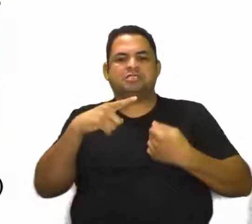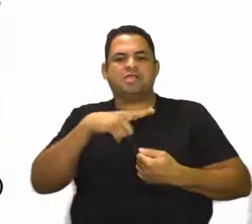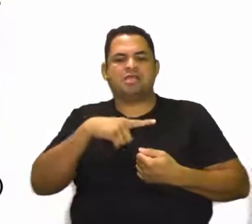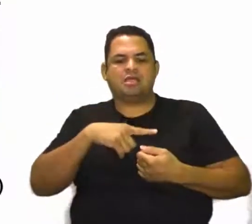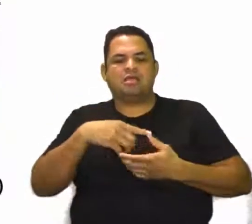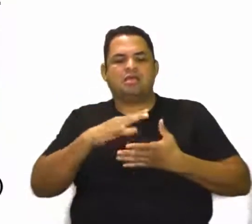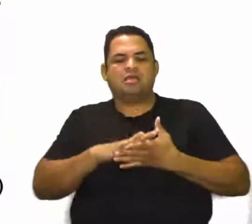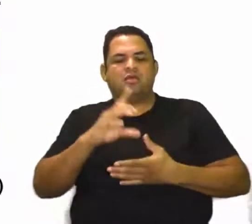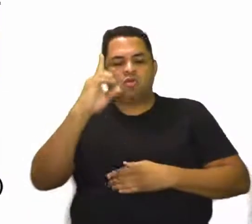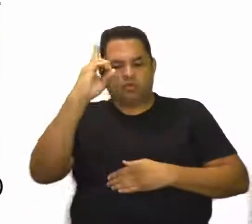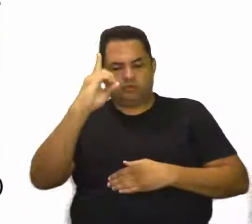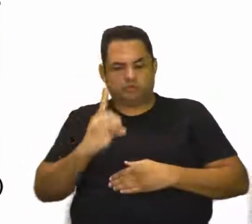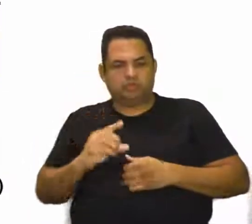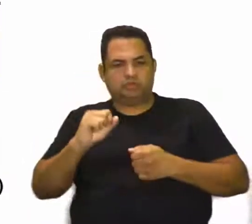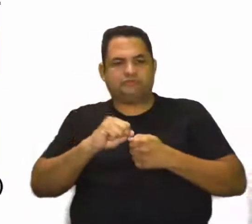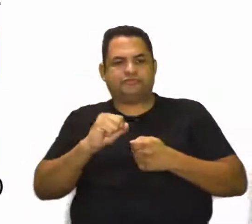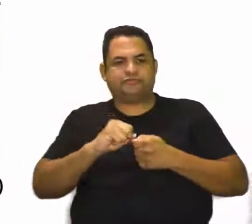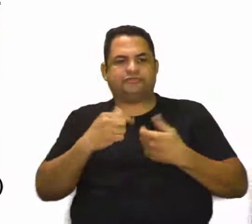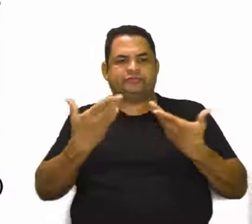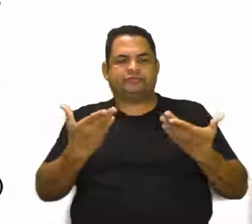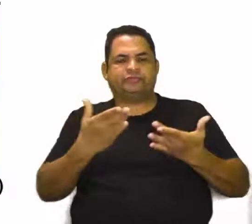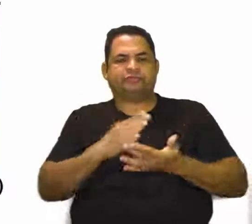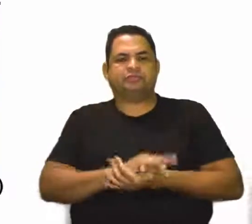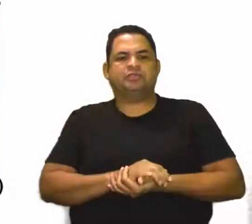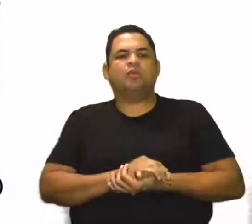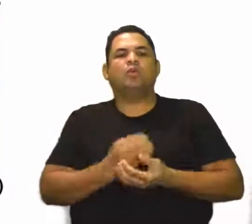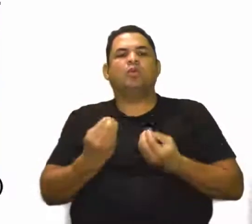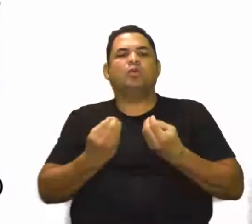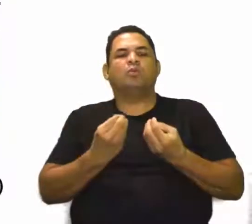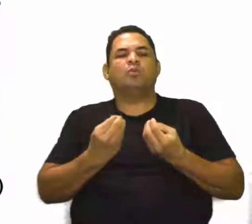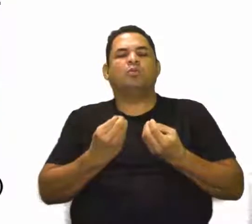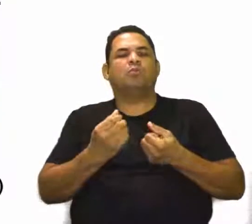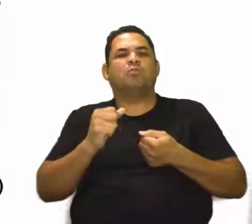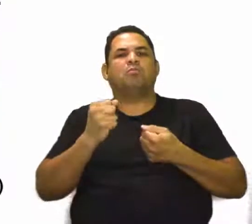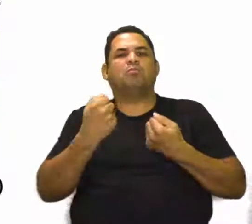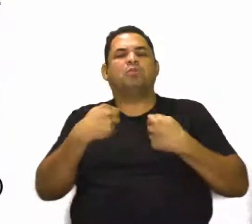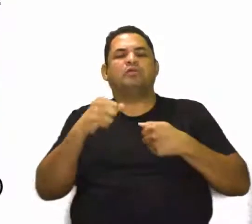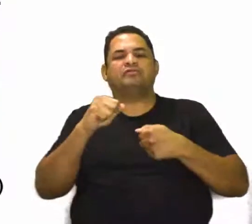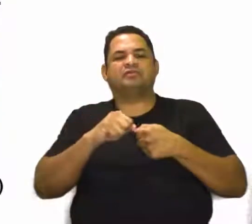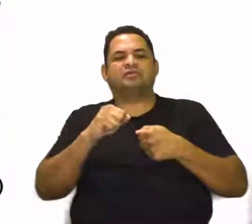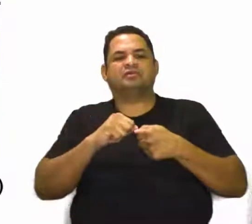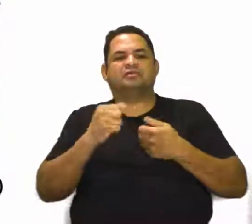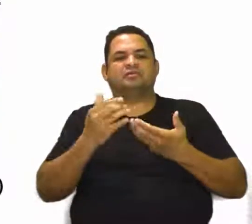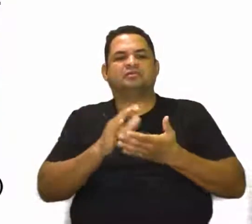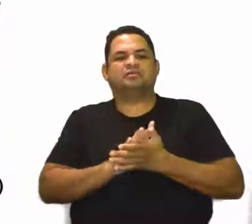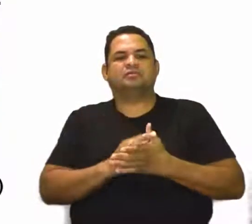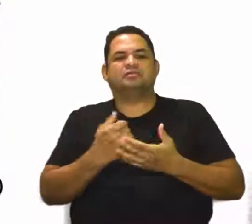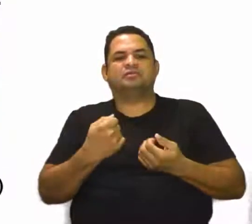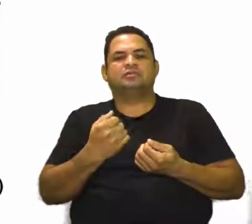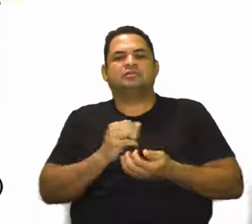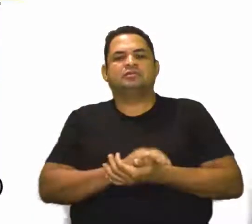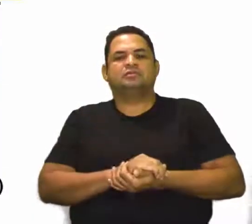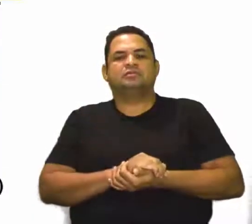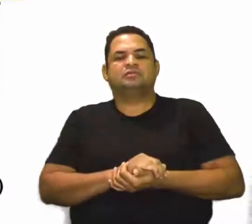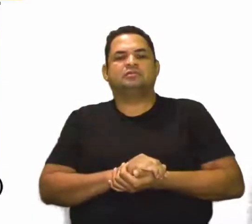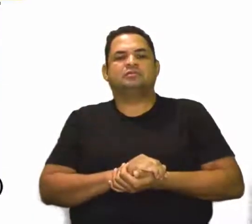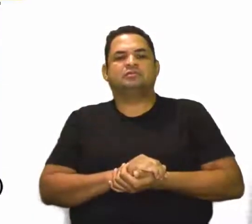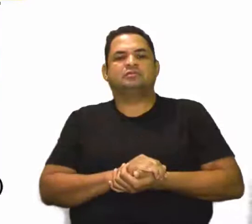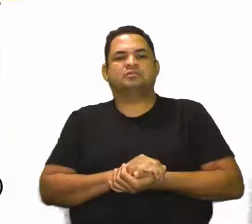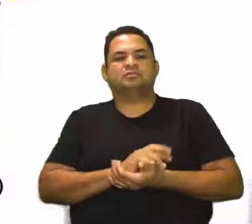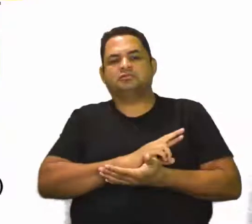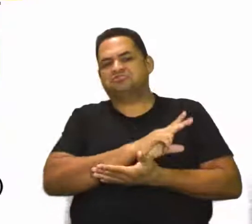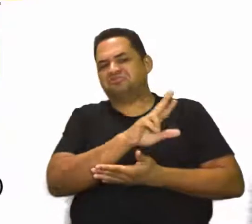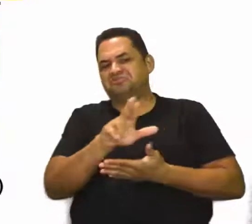atividade física. E como que você pode fazer essas atividades físicas, professora Iris? Pode se fazer aí de